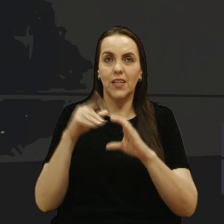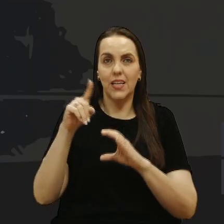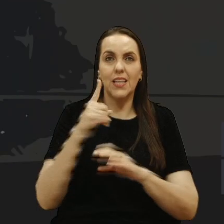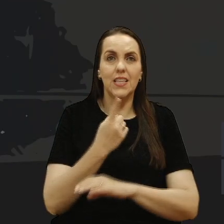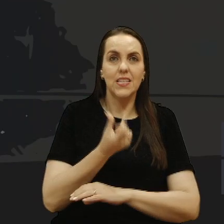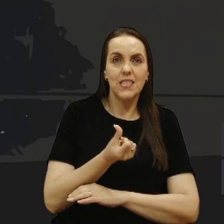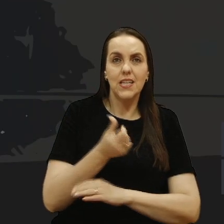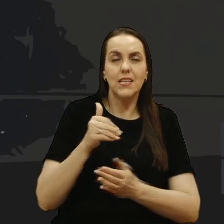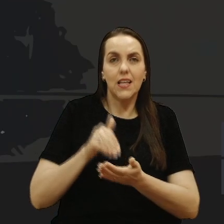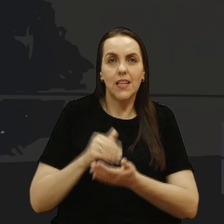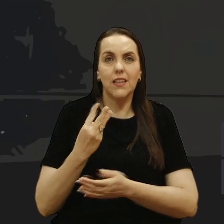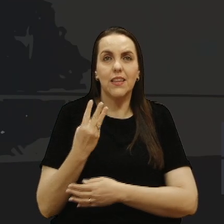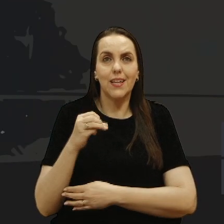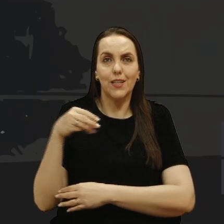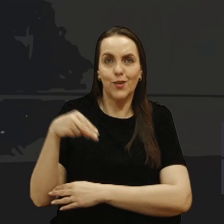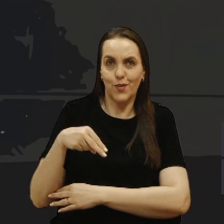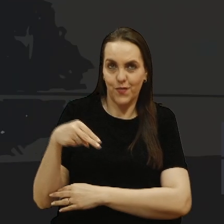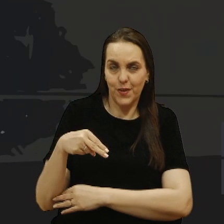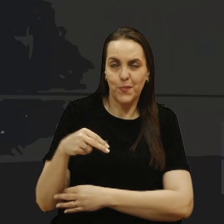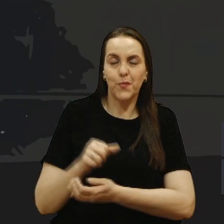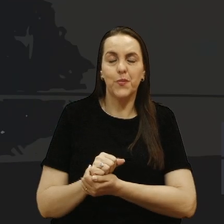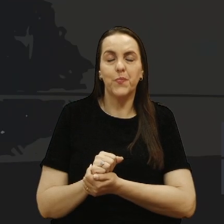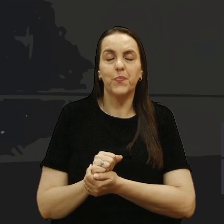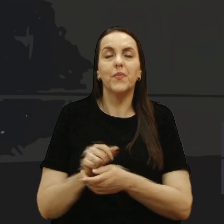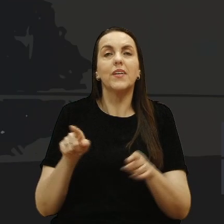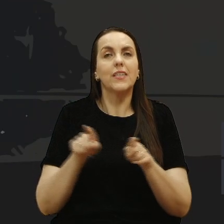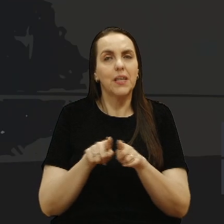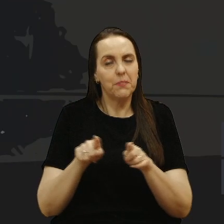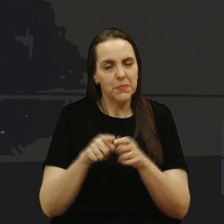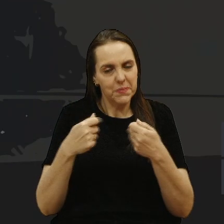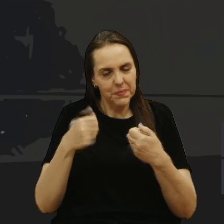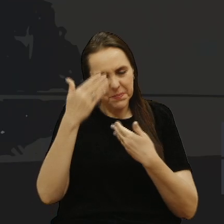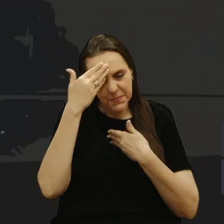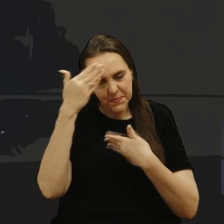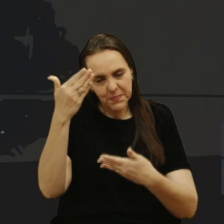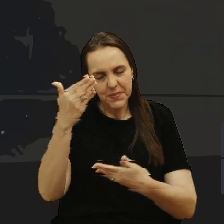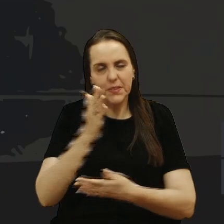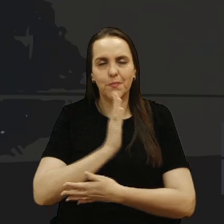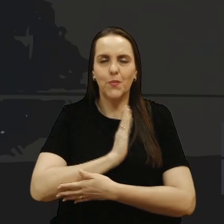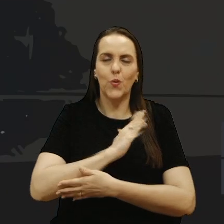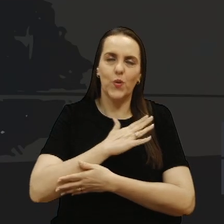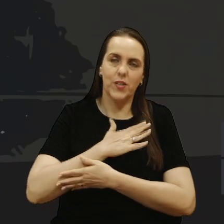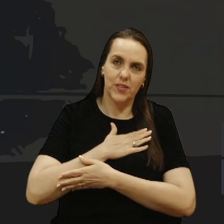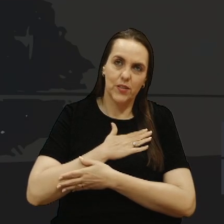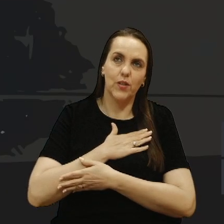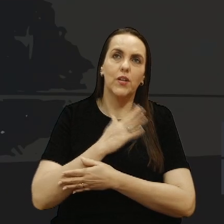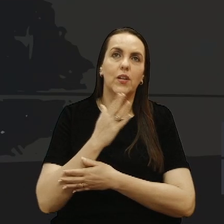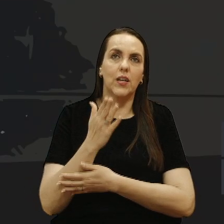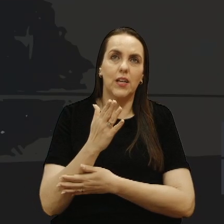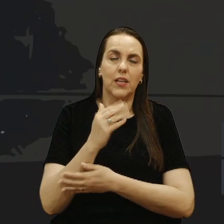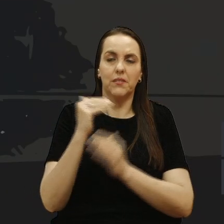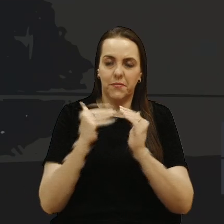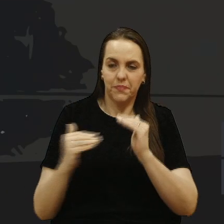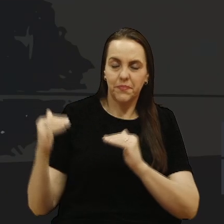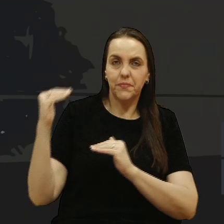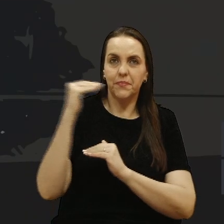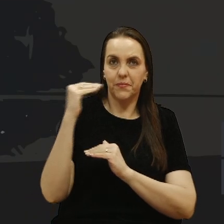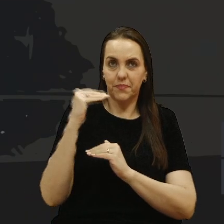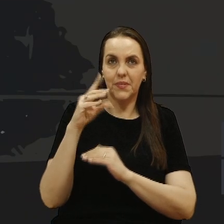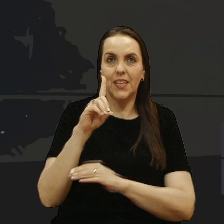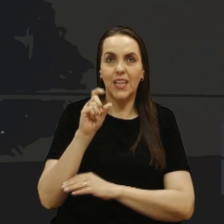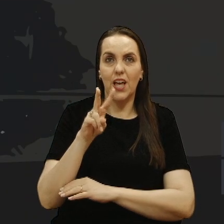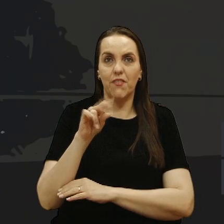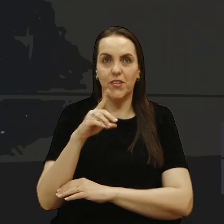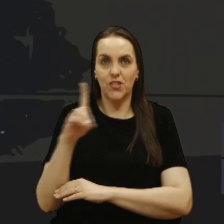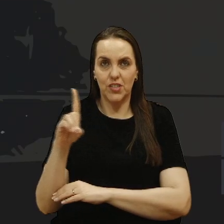a 30 de novembro, e também preciso agradecer aqui de todo o meu coração ao superintendente, ao David Hanner e toda a equipe